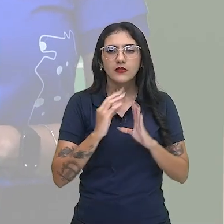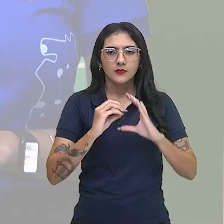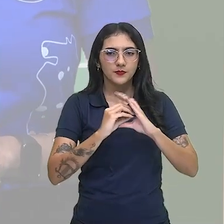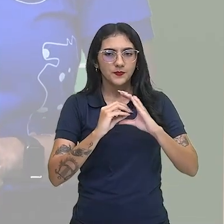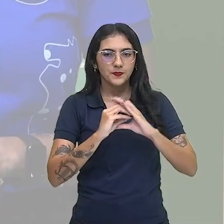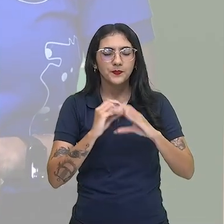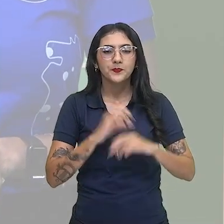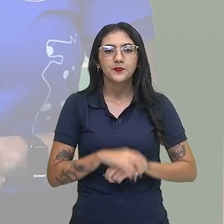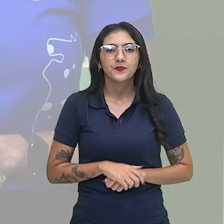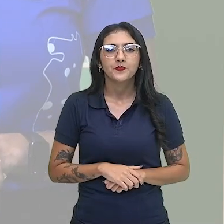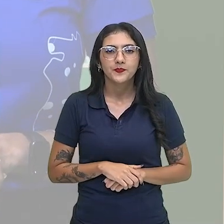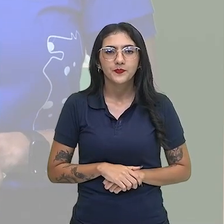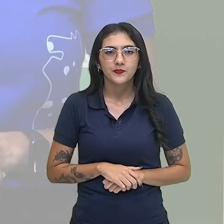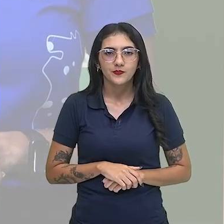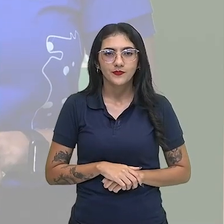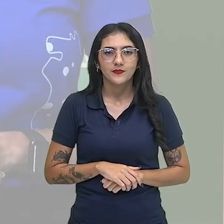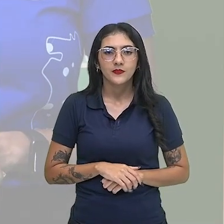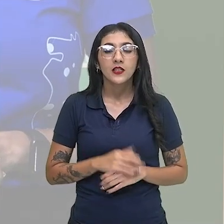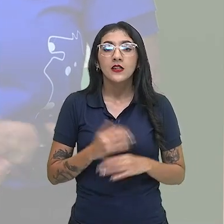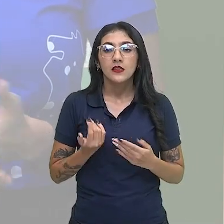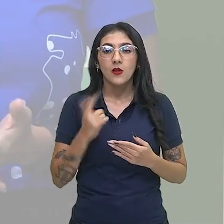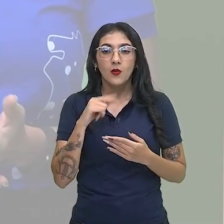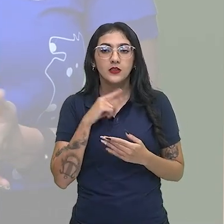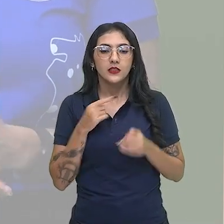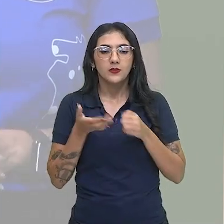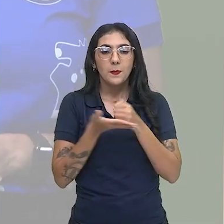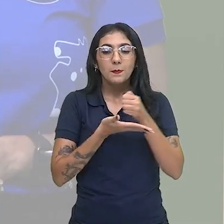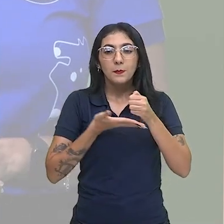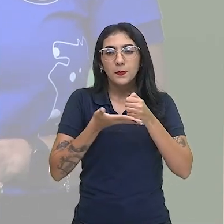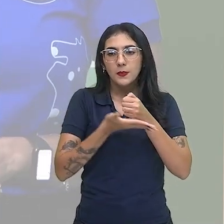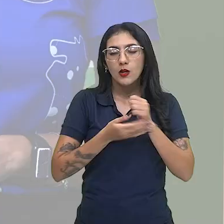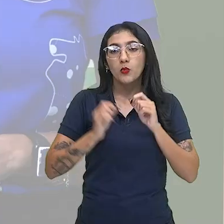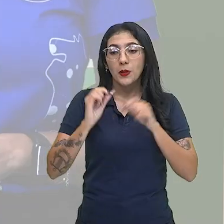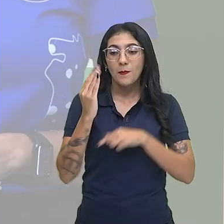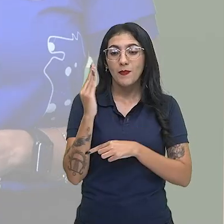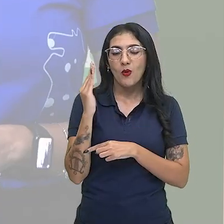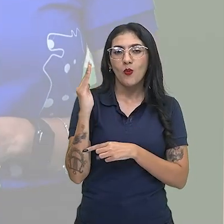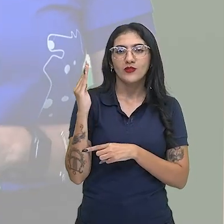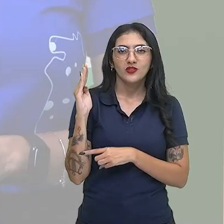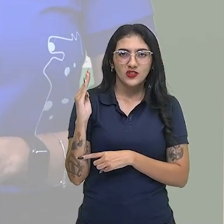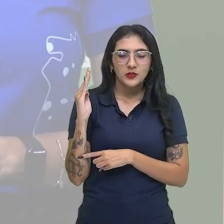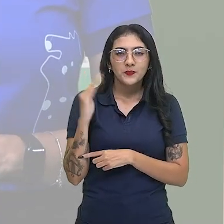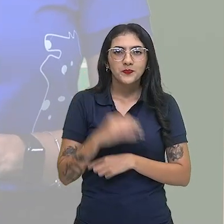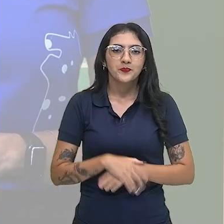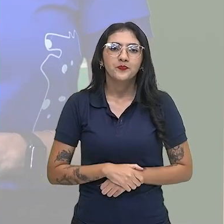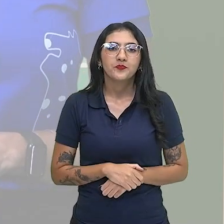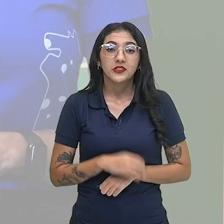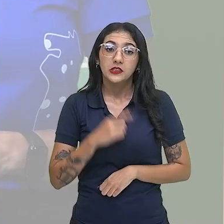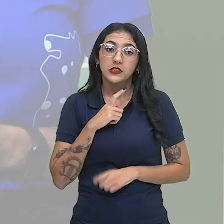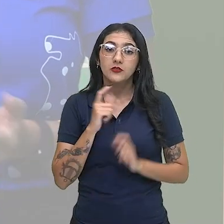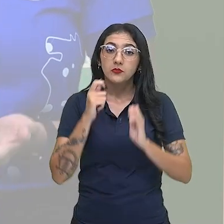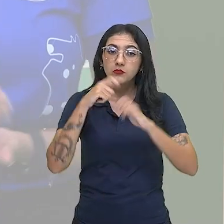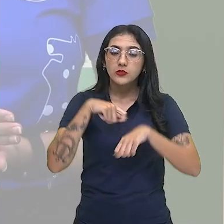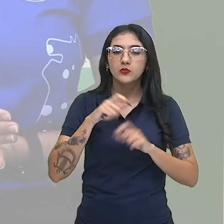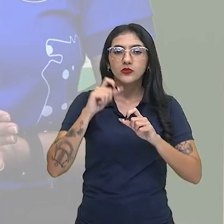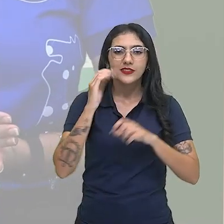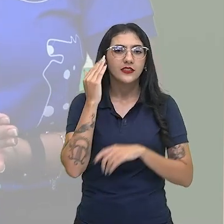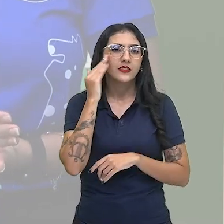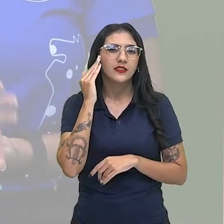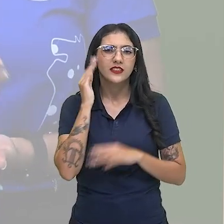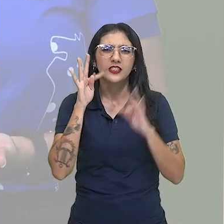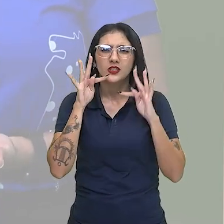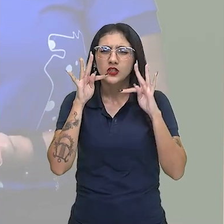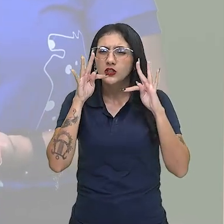Essa descoberta, ela estabeleceu a base para o que nós chamamos de biologia moderna, permitindo compreender que